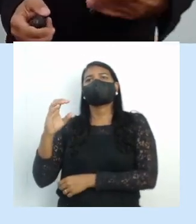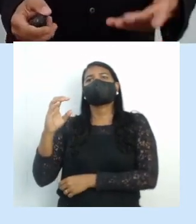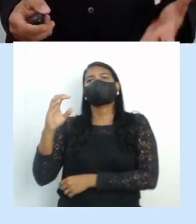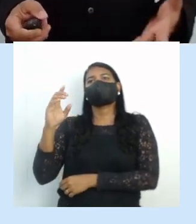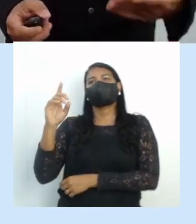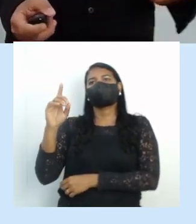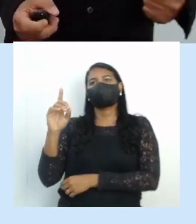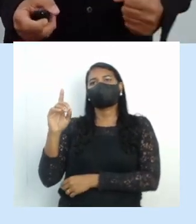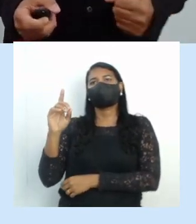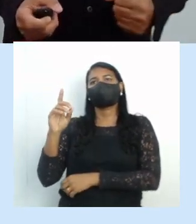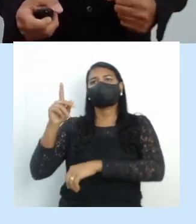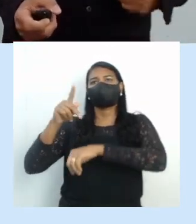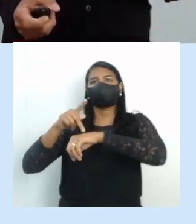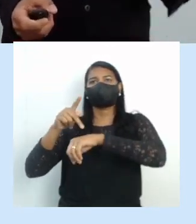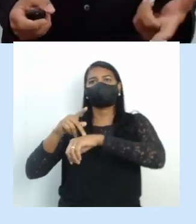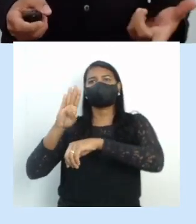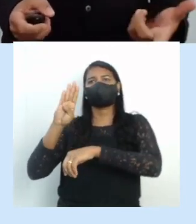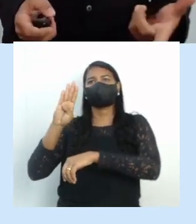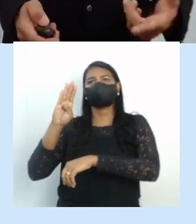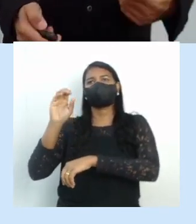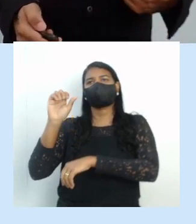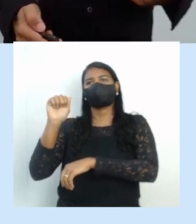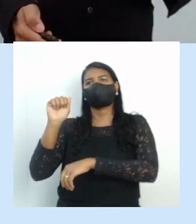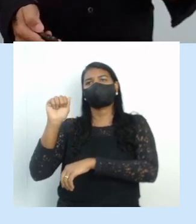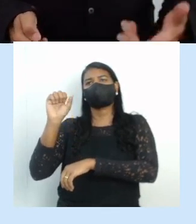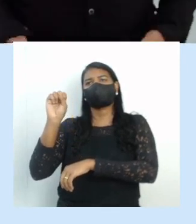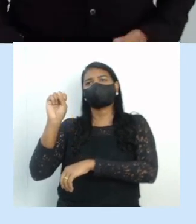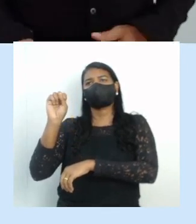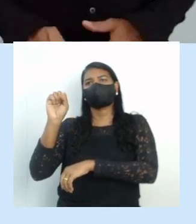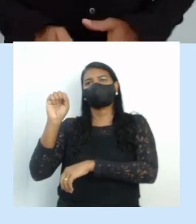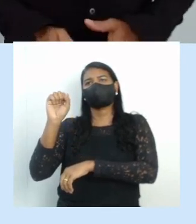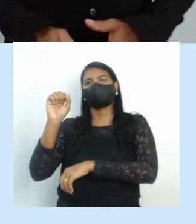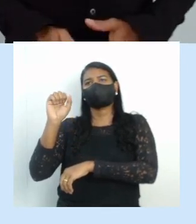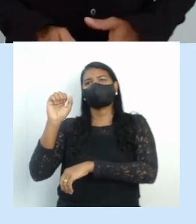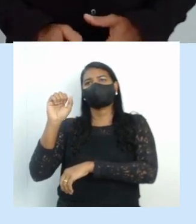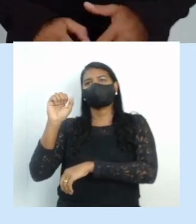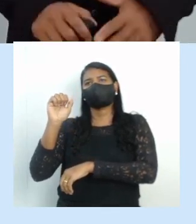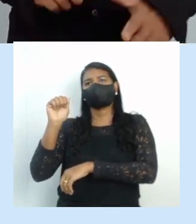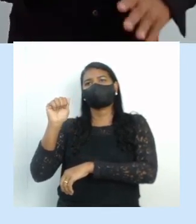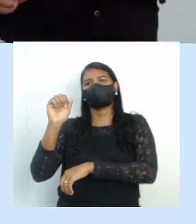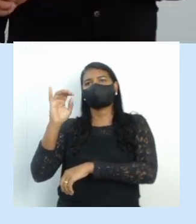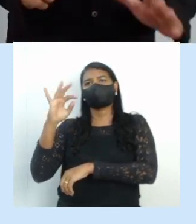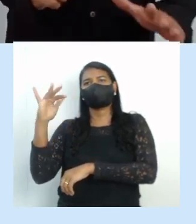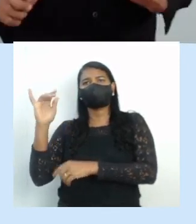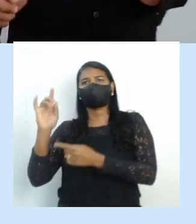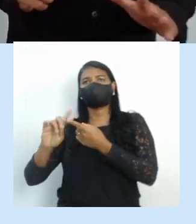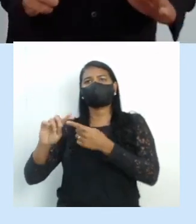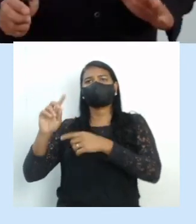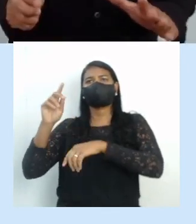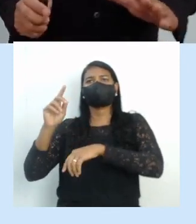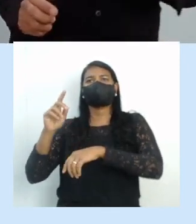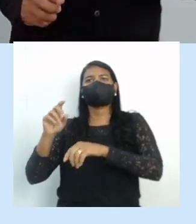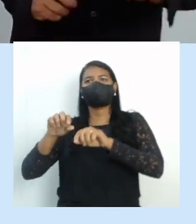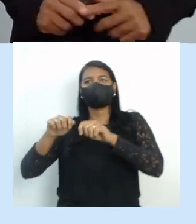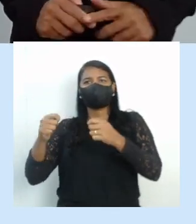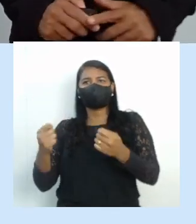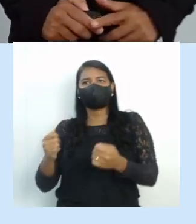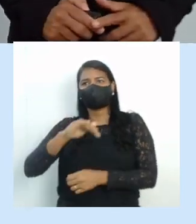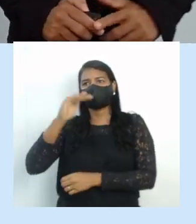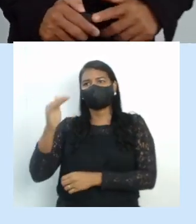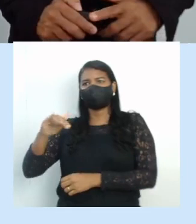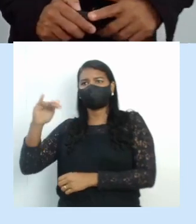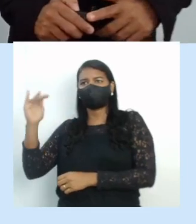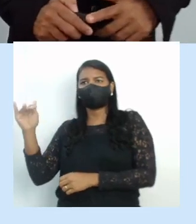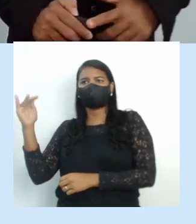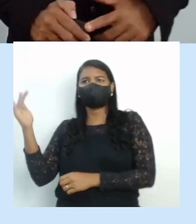E na alternativa E, a cadeias de montanhas. Bora pensar aí direitinho qual